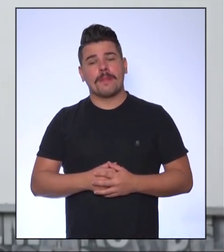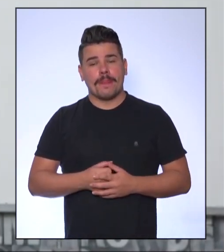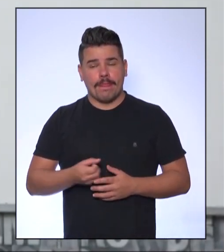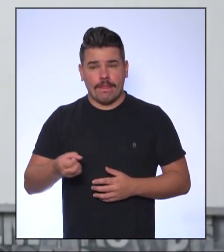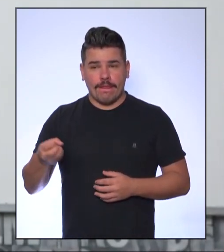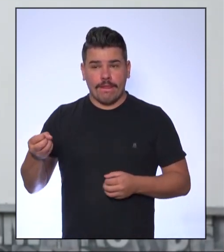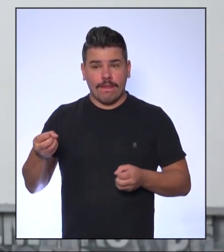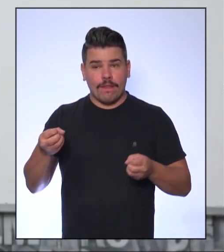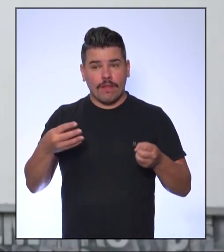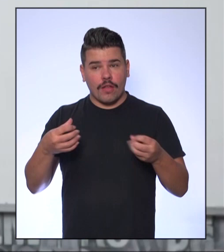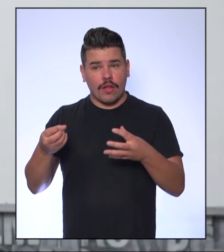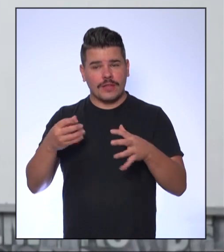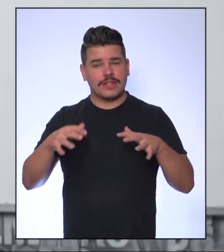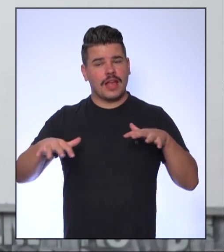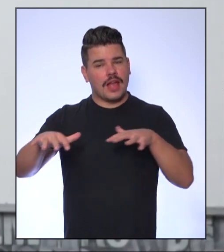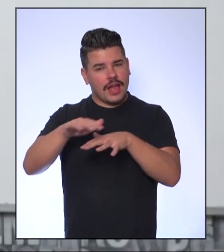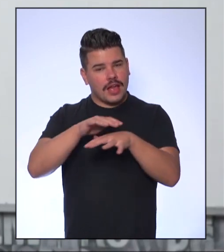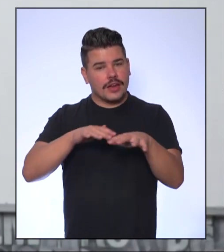cultural.